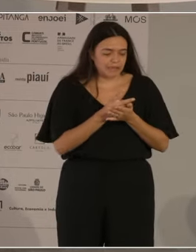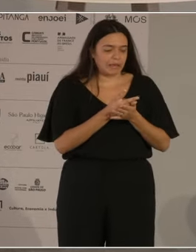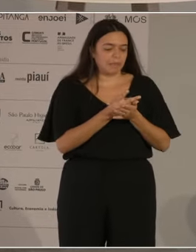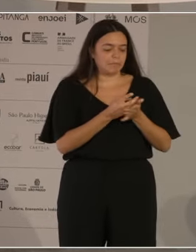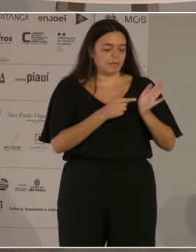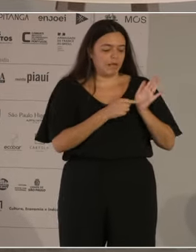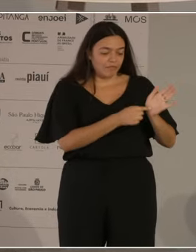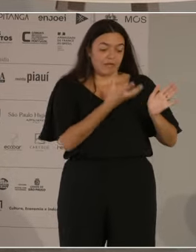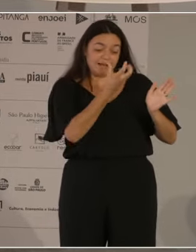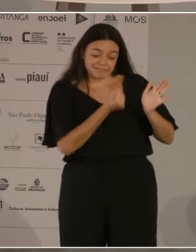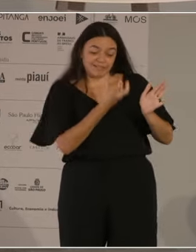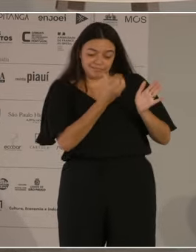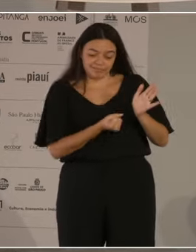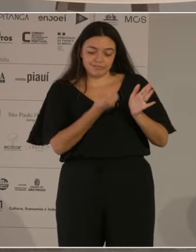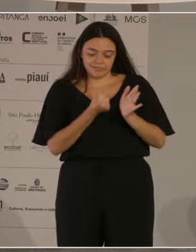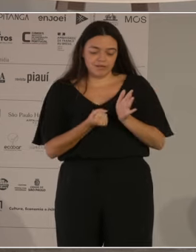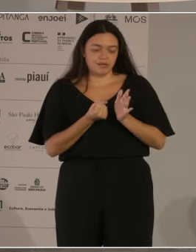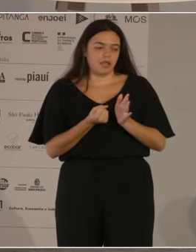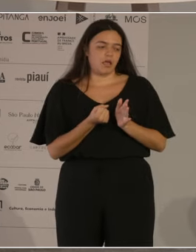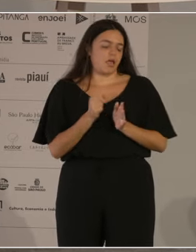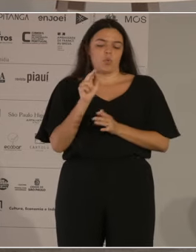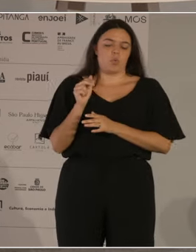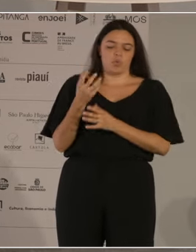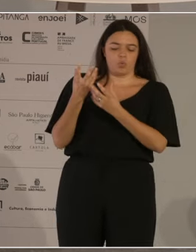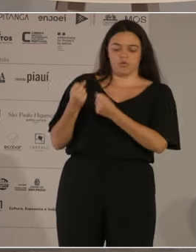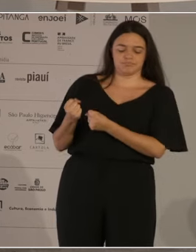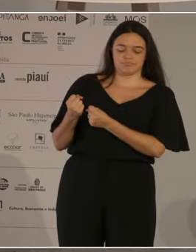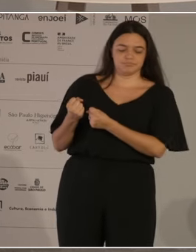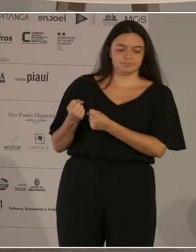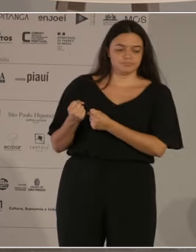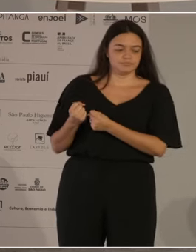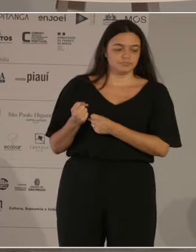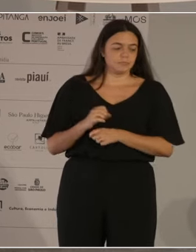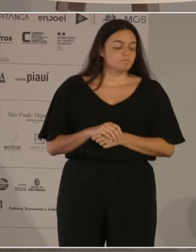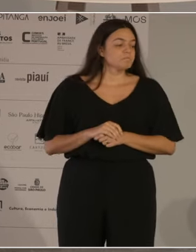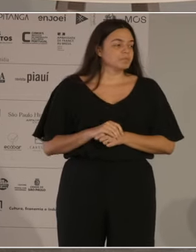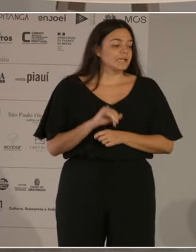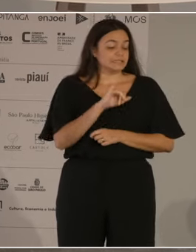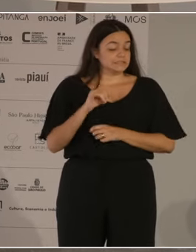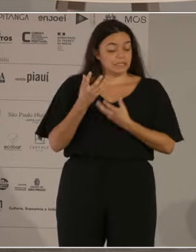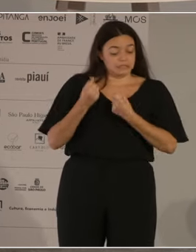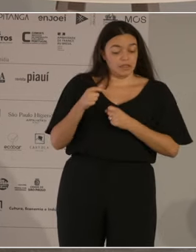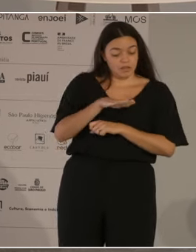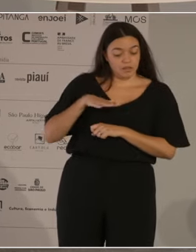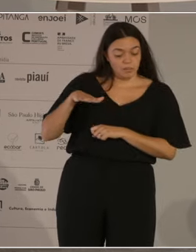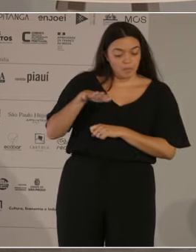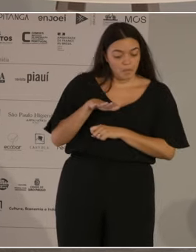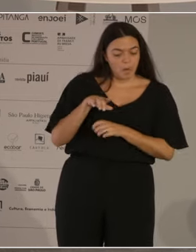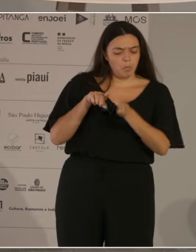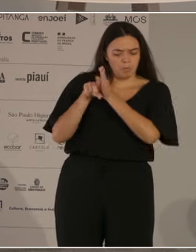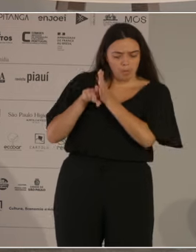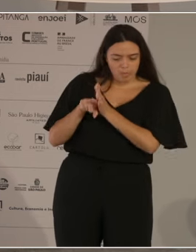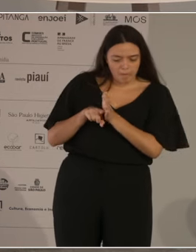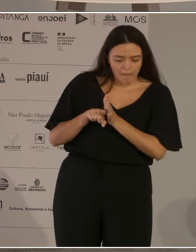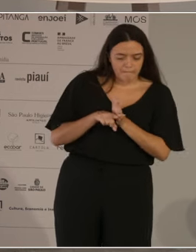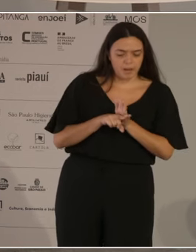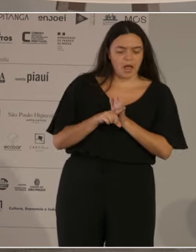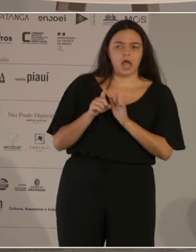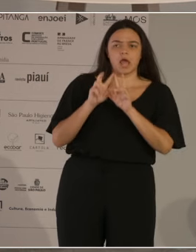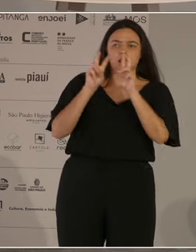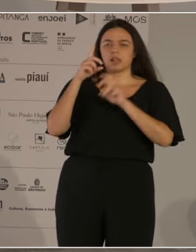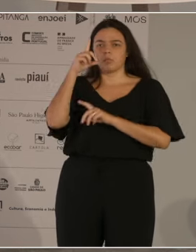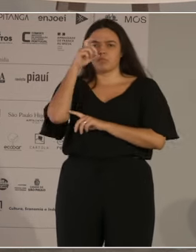vezes por ano, o tempo todo. Isso me permite, né? O fato de não ser desse campo me permite entrar em umas questões espinhosas com mais facilidade, assim,